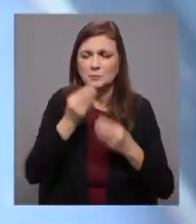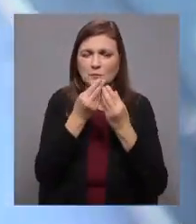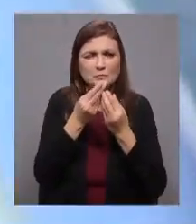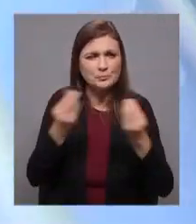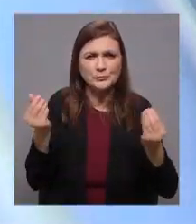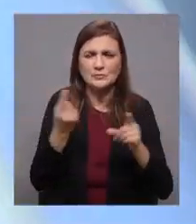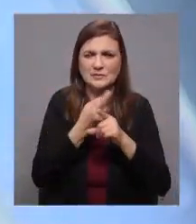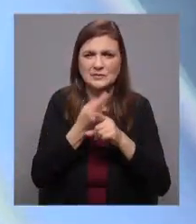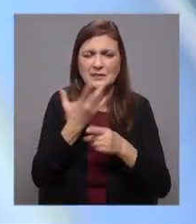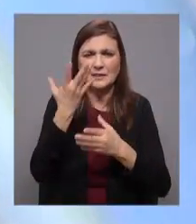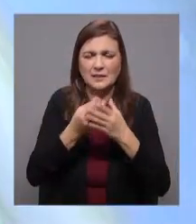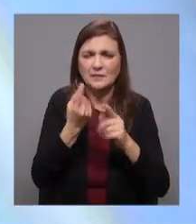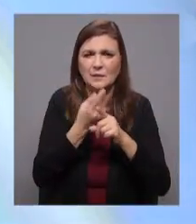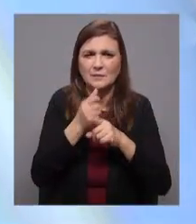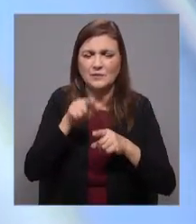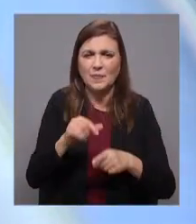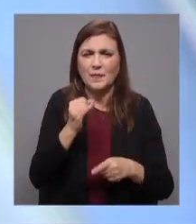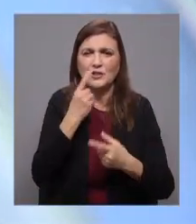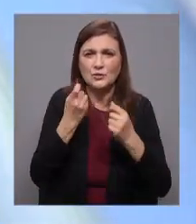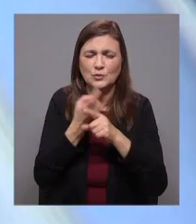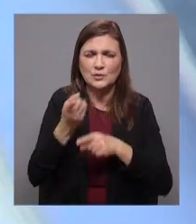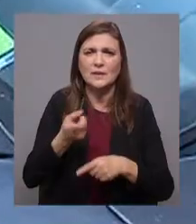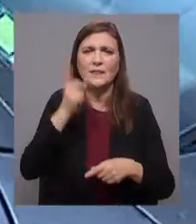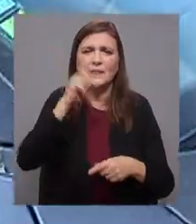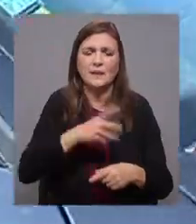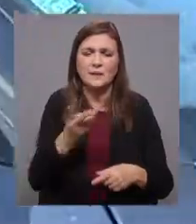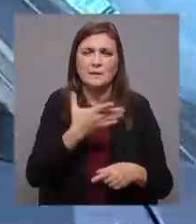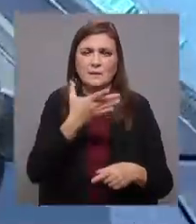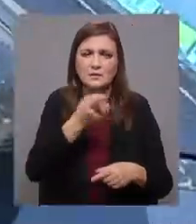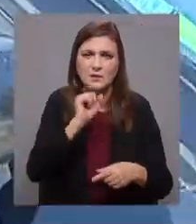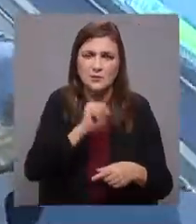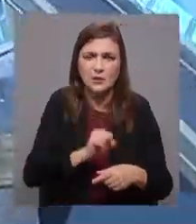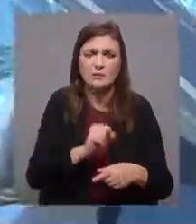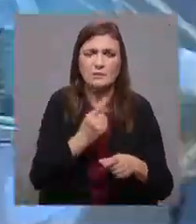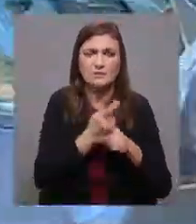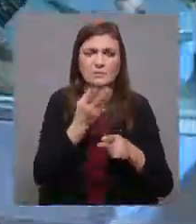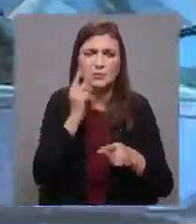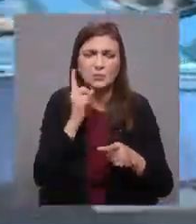as gravações da fase de instrução, assim como 19 apensos relevantes para o processo.